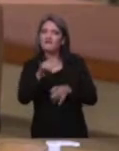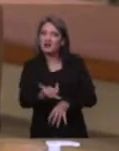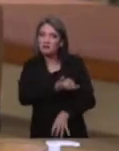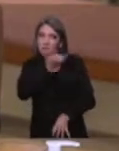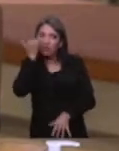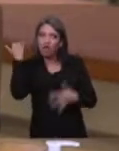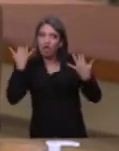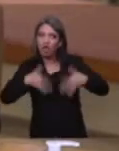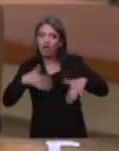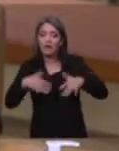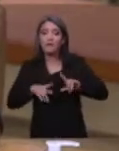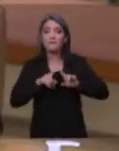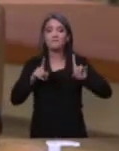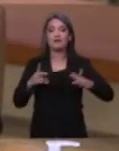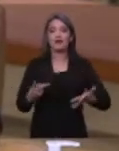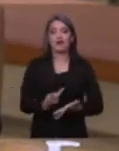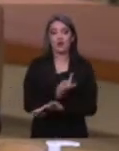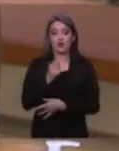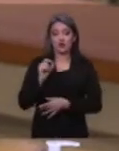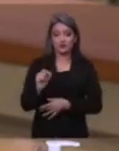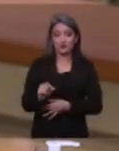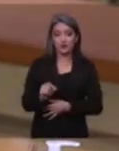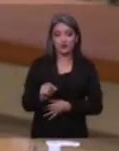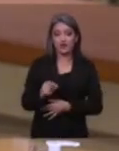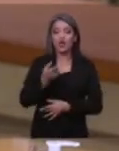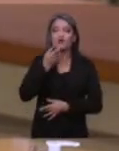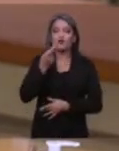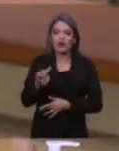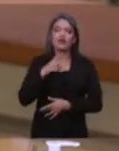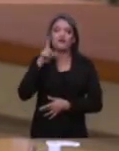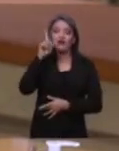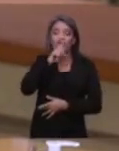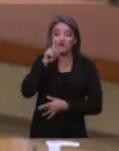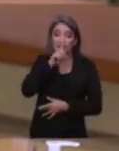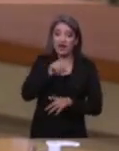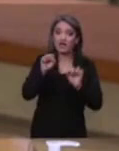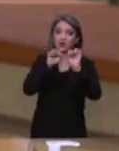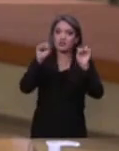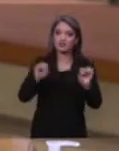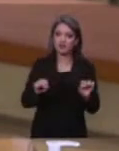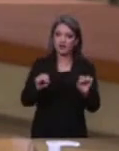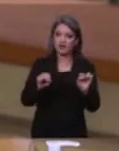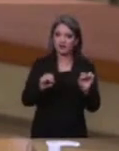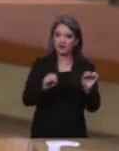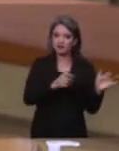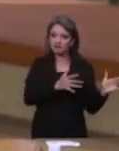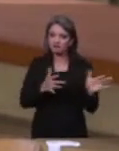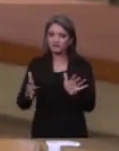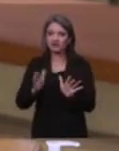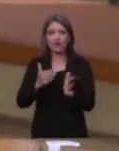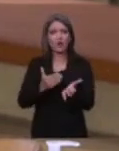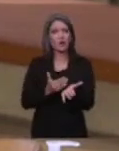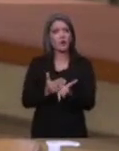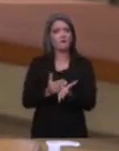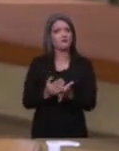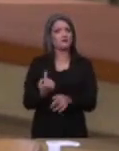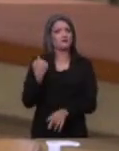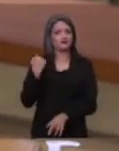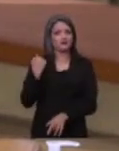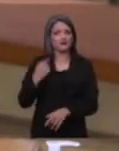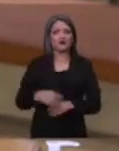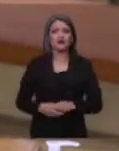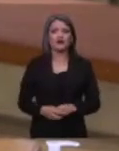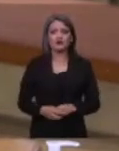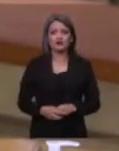Agora, houve, eu vou usar a expressão, falhas sistêmicas desde esse ponto.